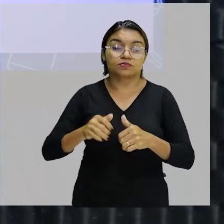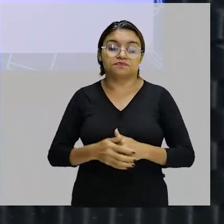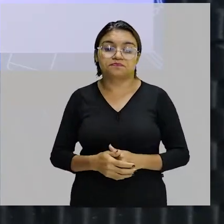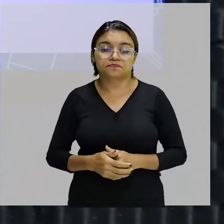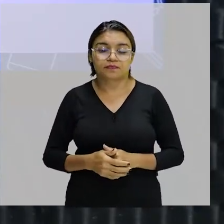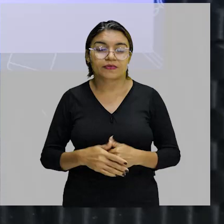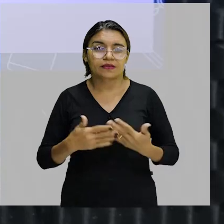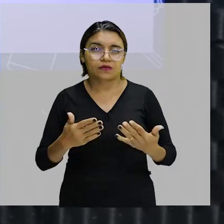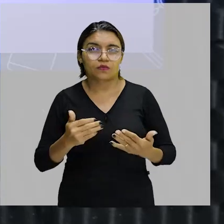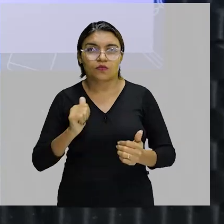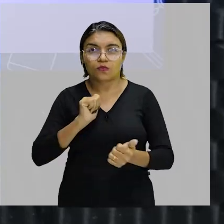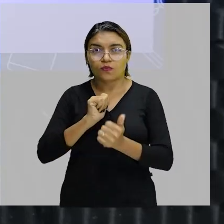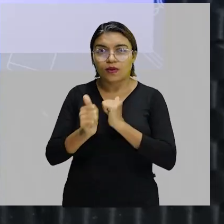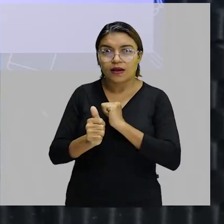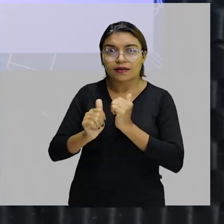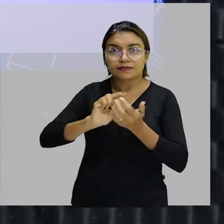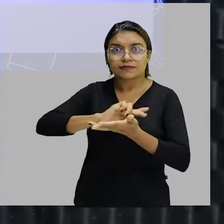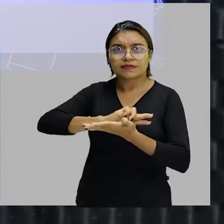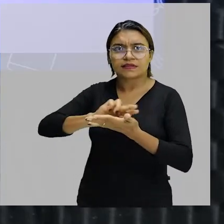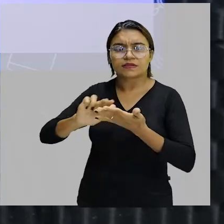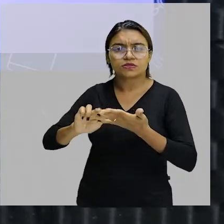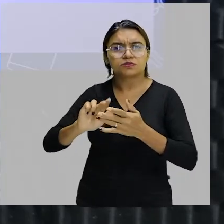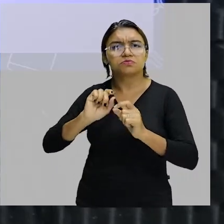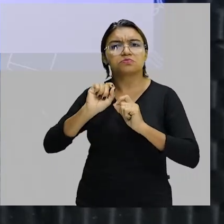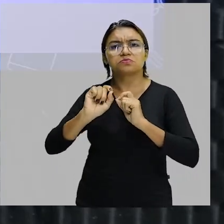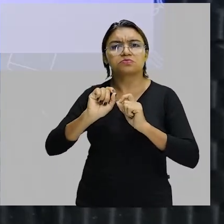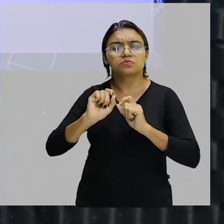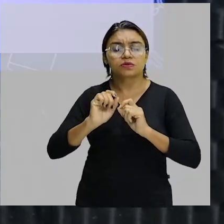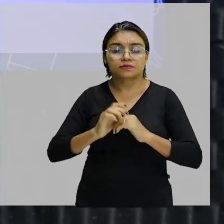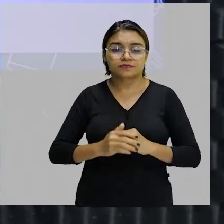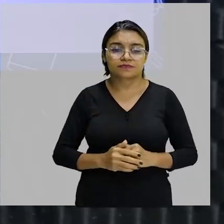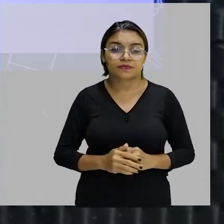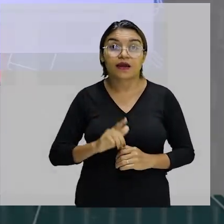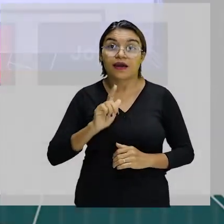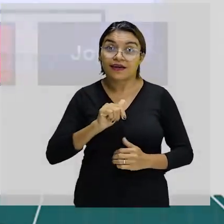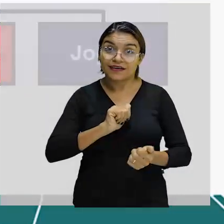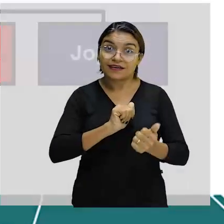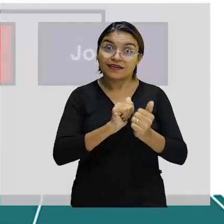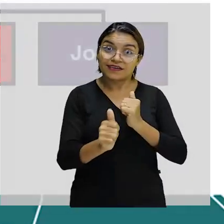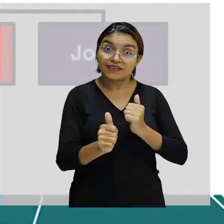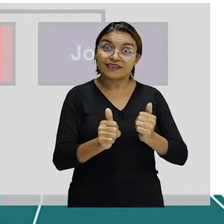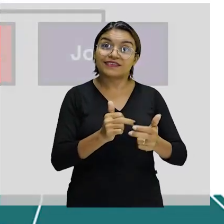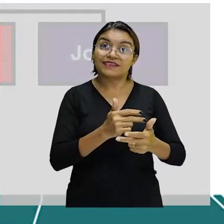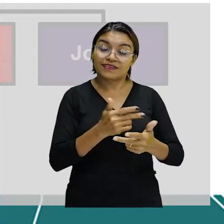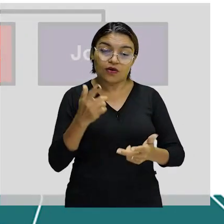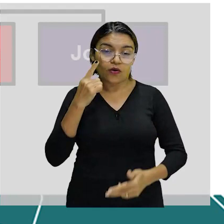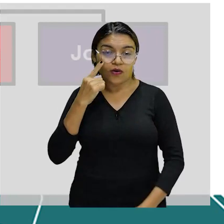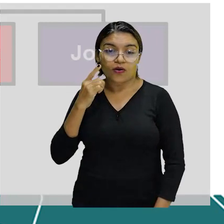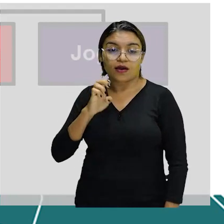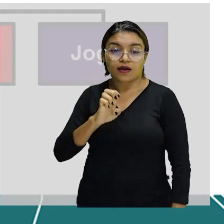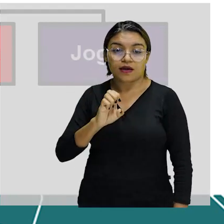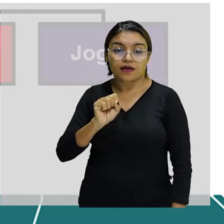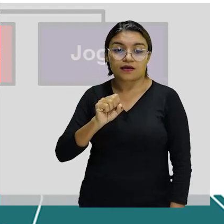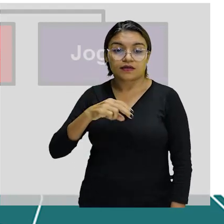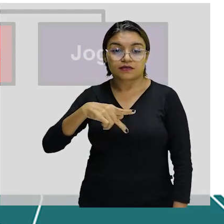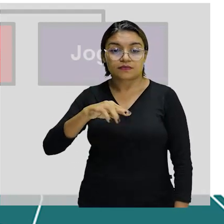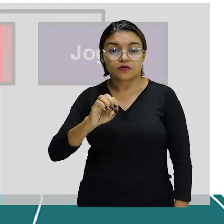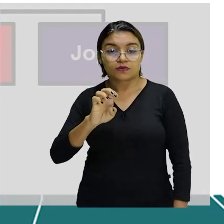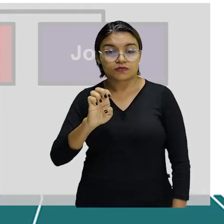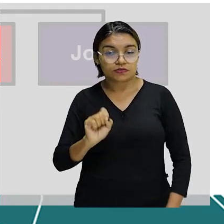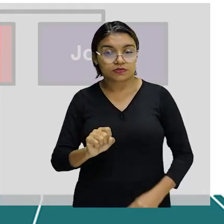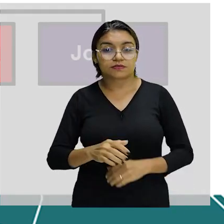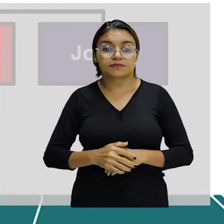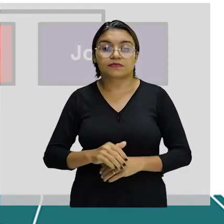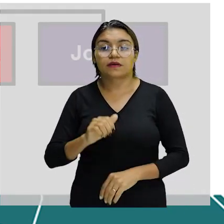O atletismo está dentro de onde? Está dentro dos esportes. Olha aqui, ó, atletismo está dentro